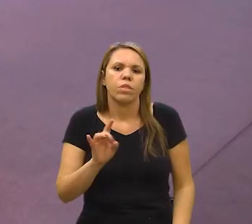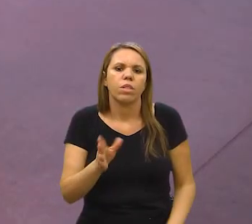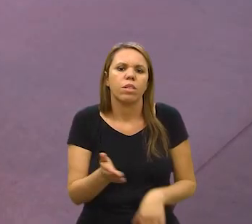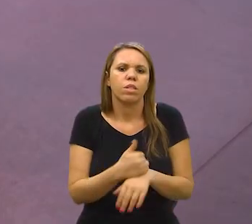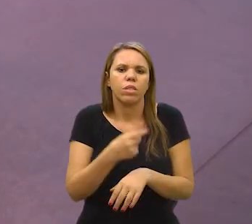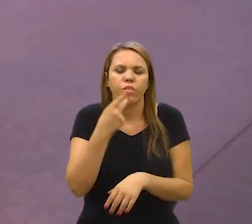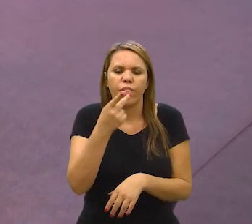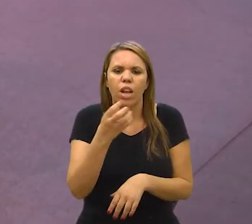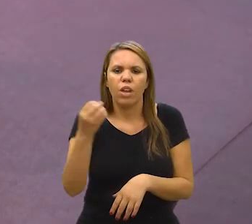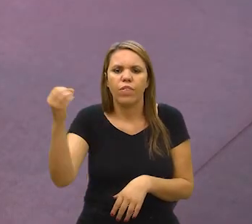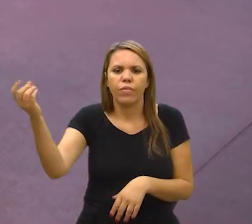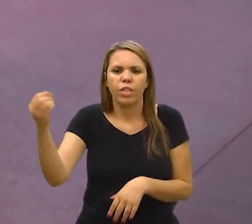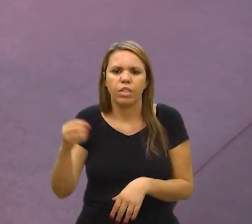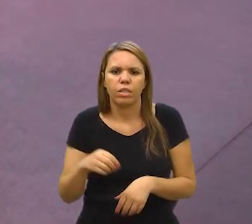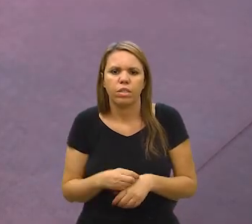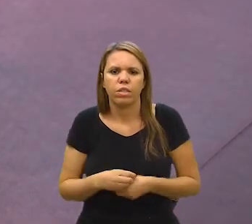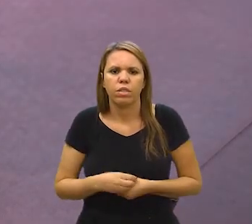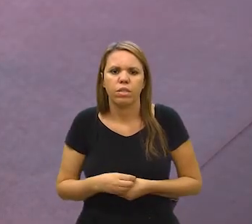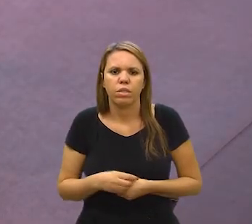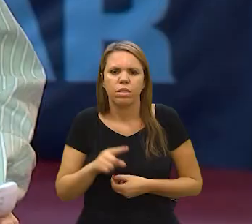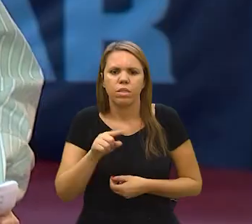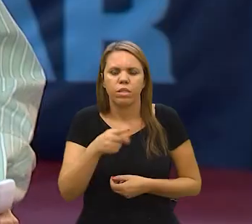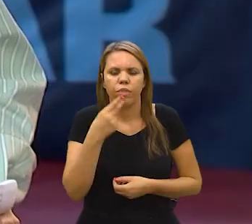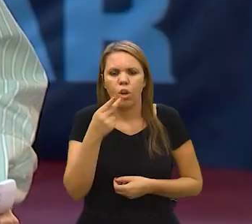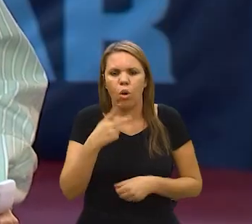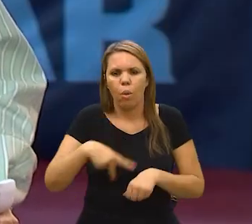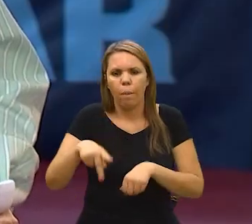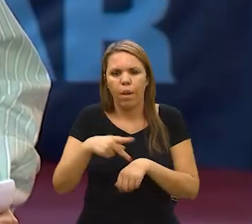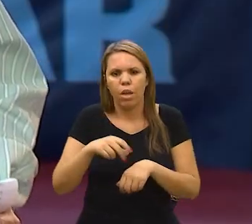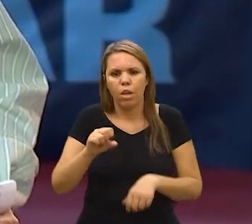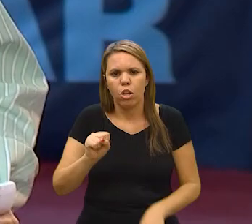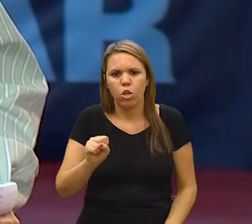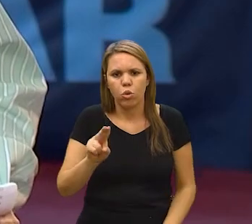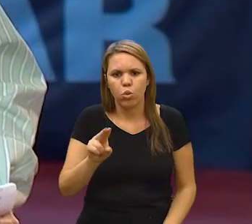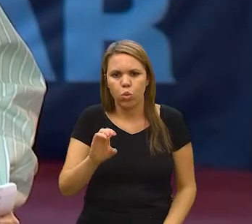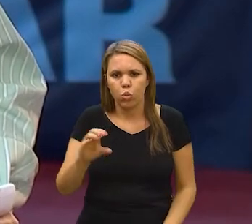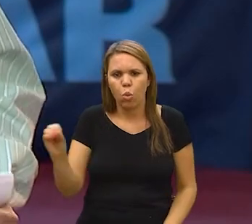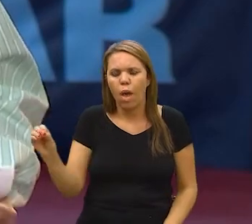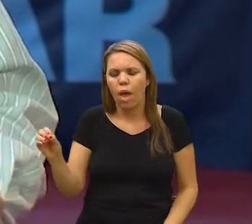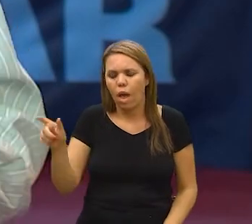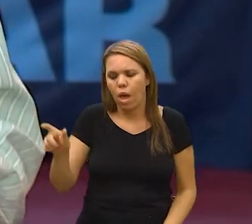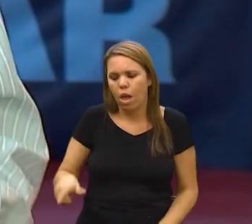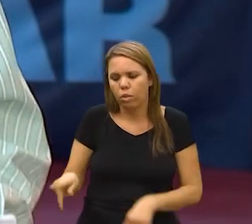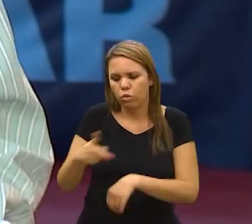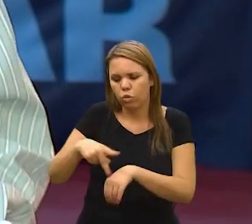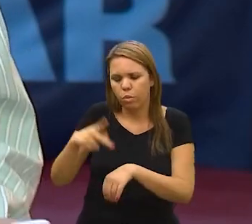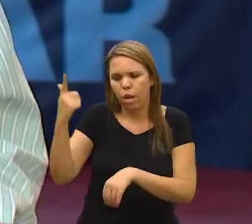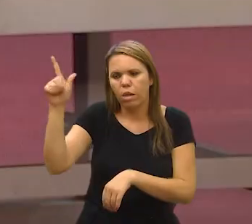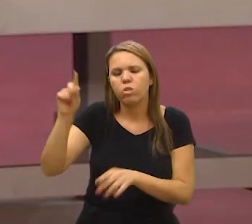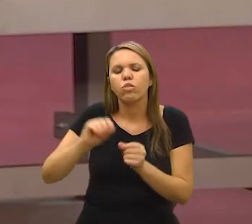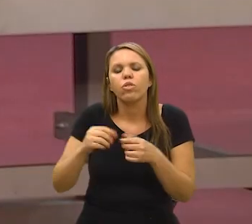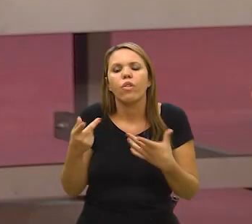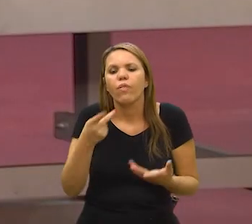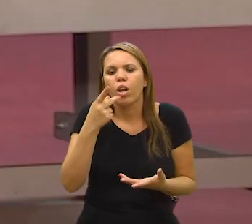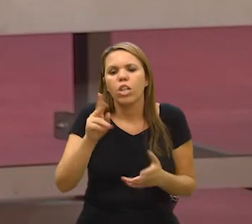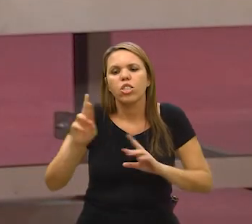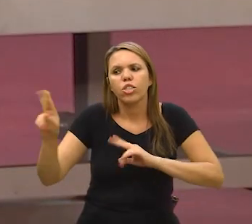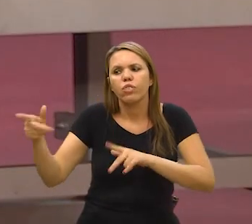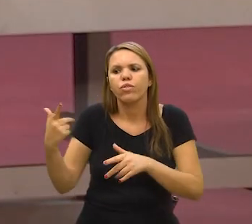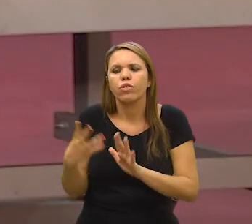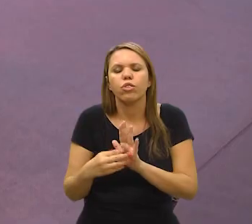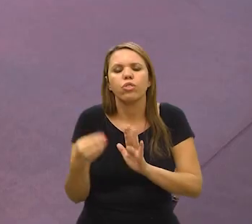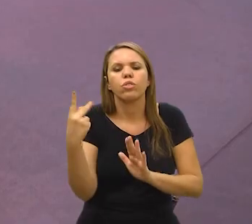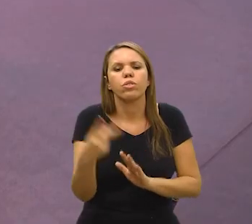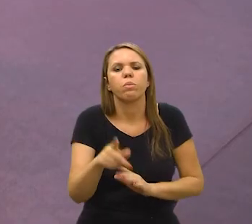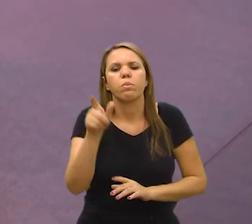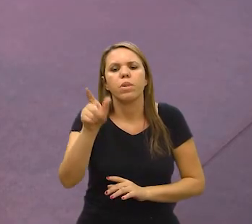antes da gente falar sobre as viagens, para não deixar passar, você falou que o sueco ele mudou o estilo de jogo dele. Como é que funciona isso? Você tem um estilo de